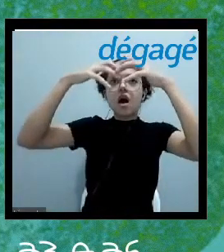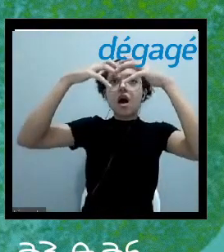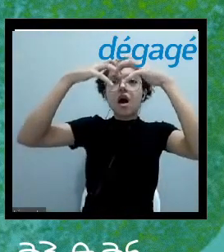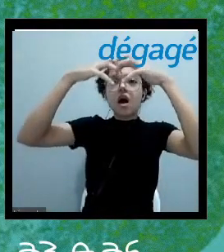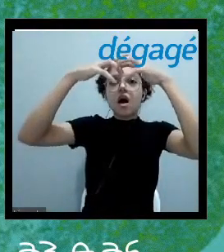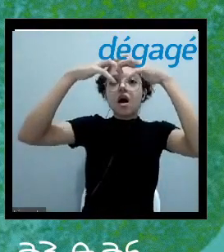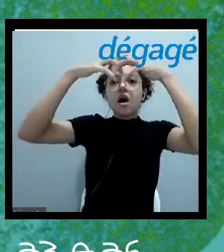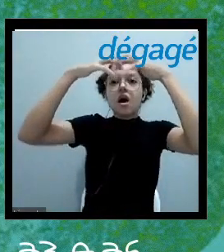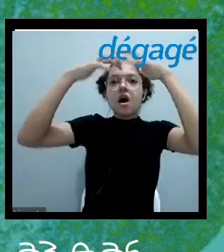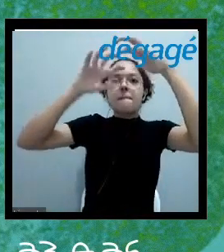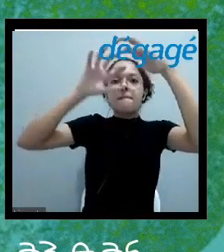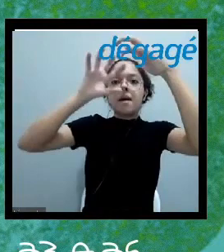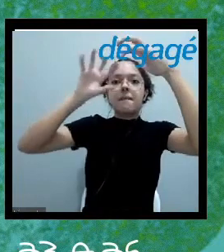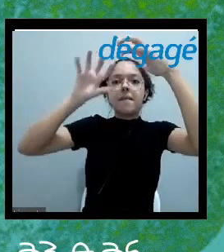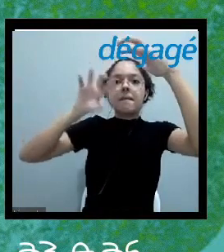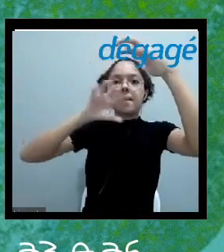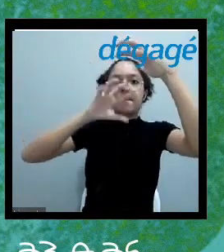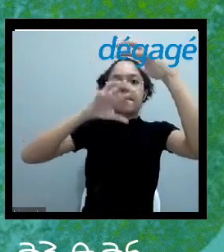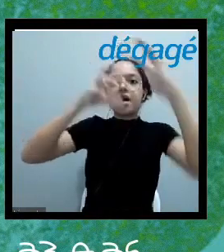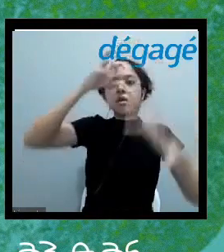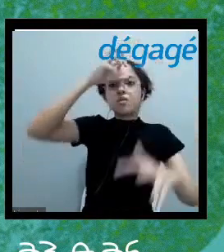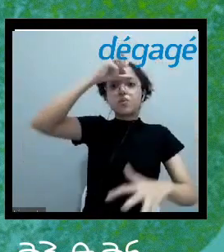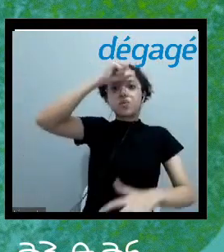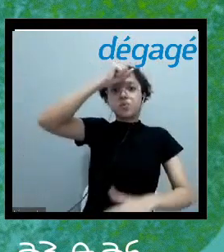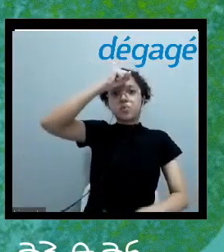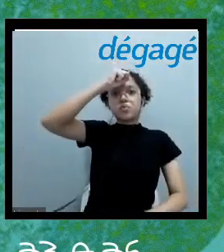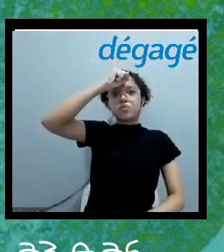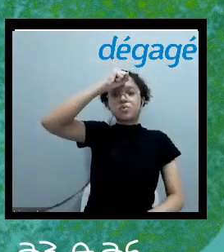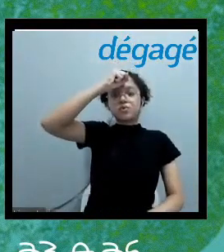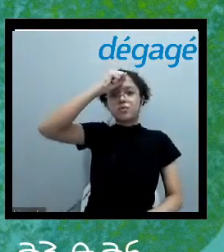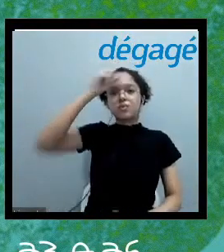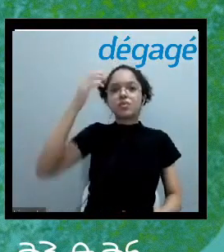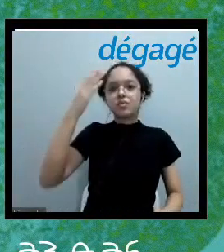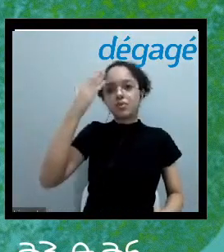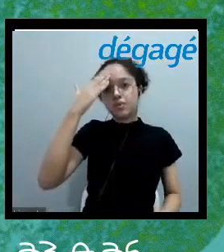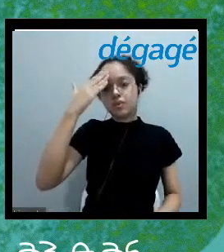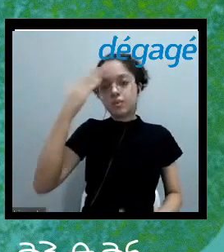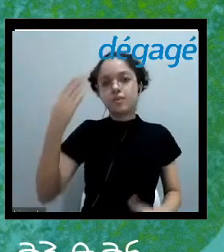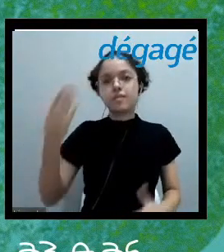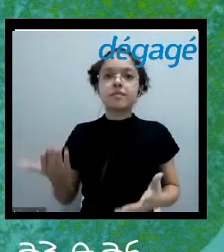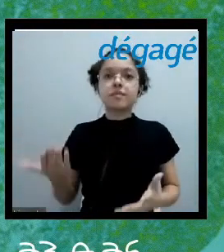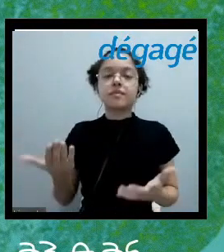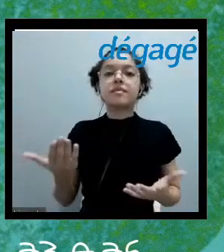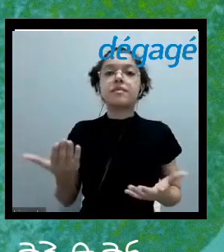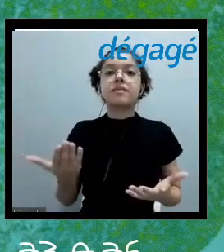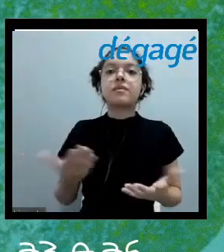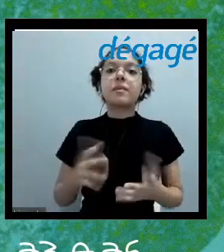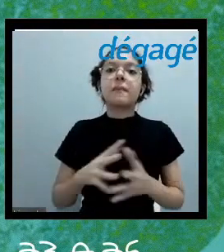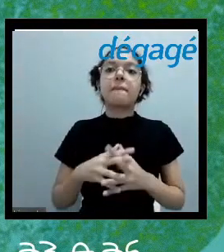tem coisas na música, né, que, assim como